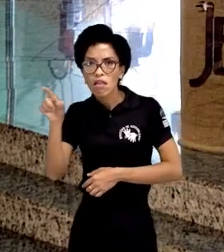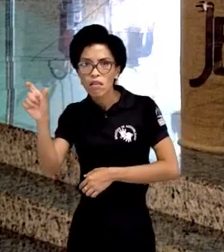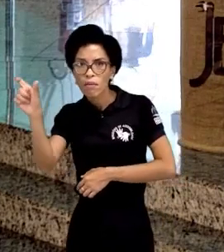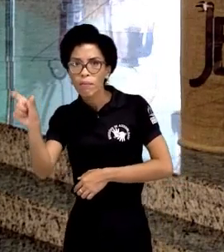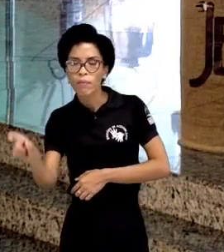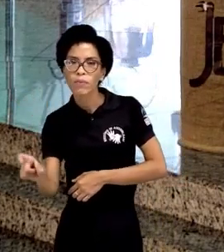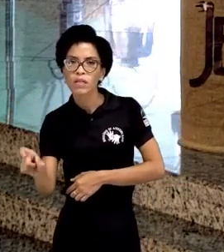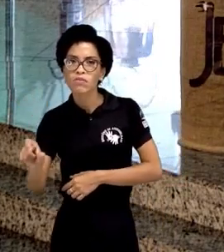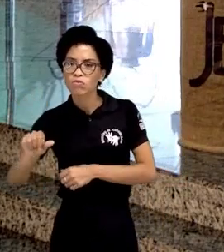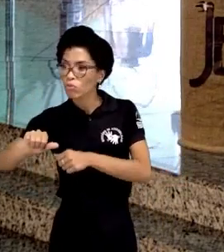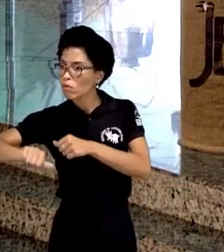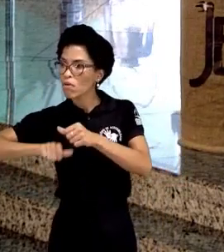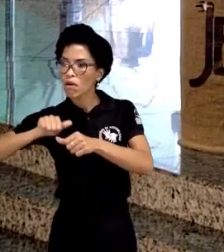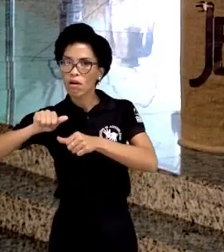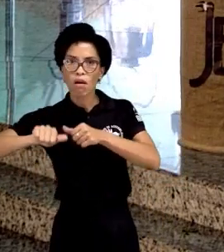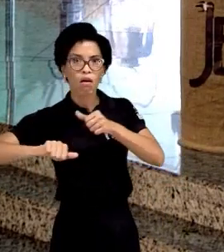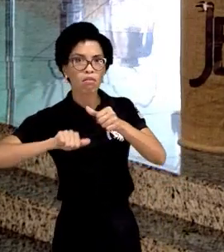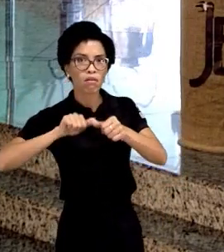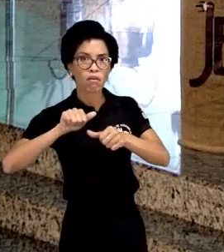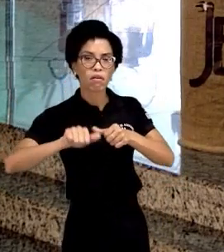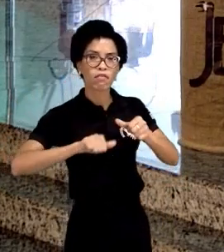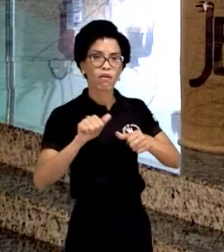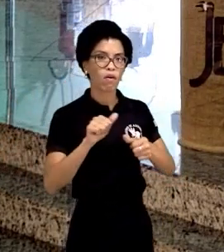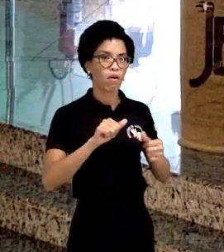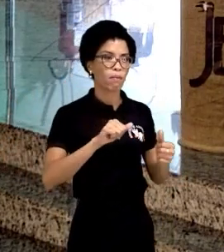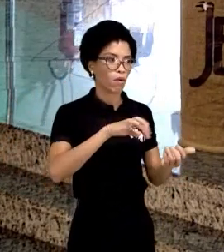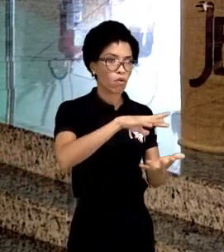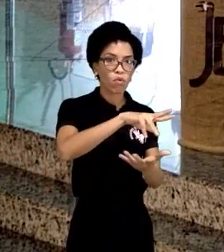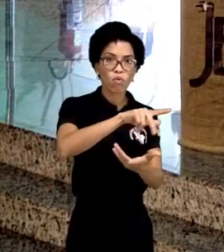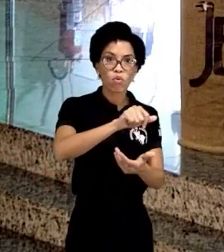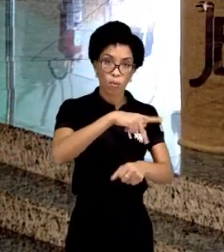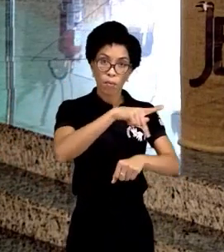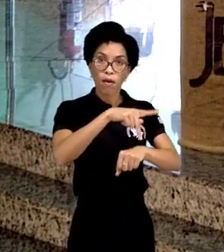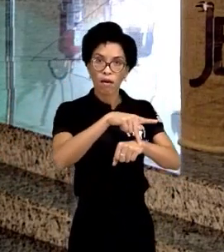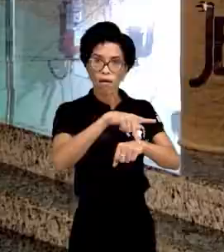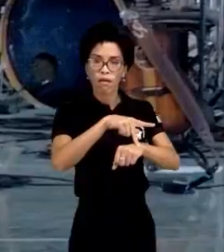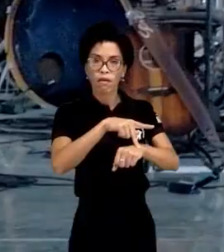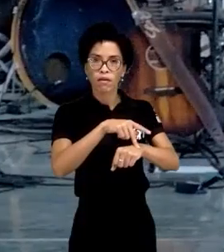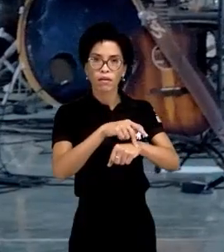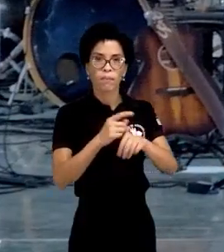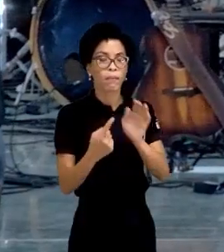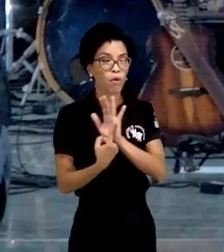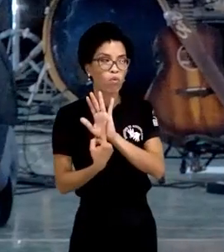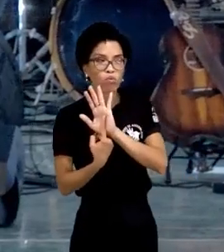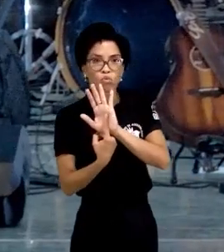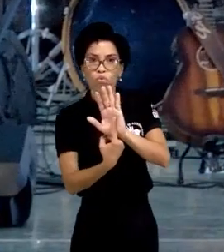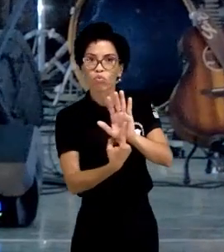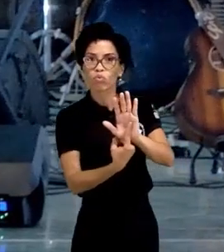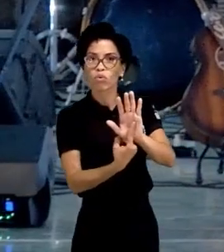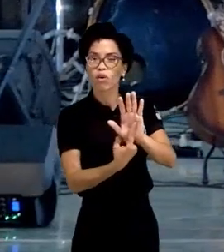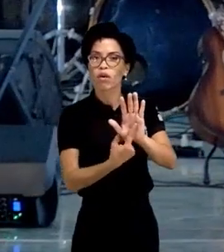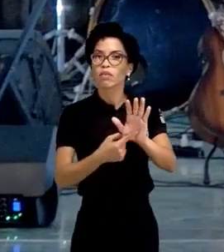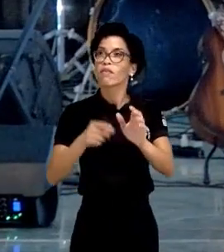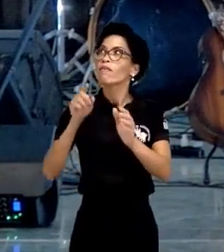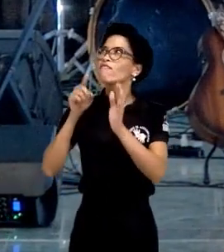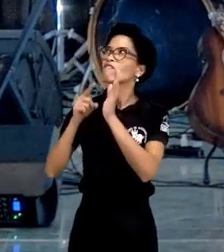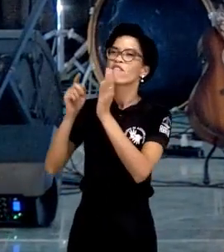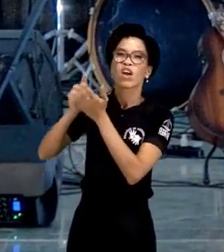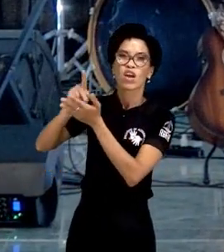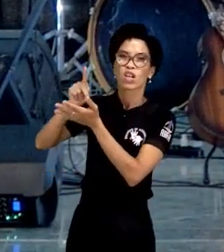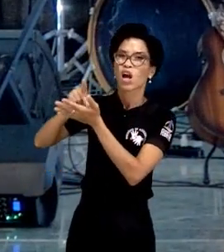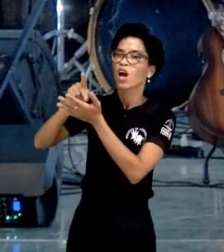verdadeiro Criador. Todos os personagens bíblicos, o nosso Rei Jesus promoveu esse impacto na vida das pessoas na